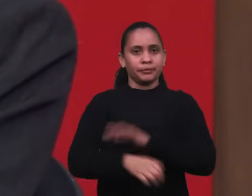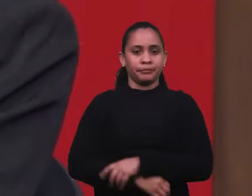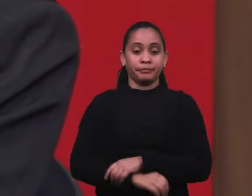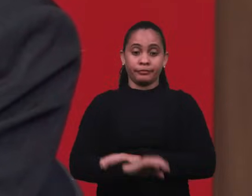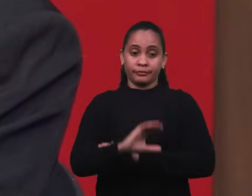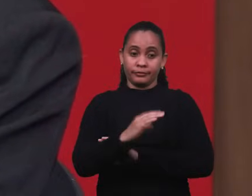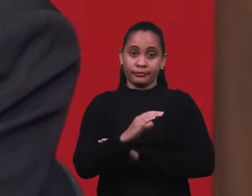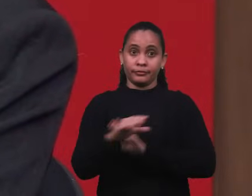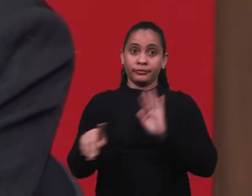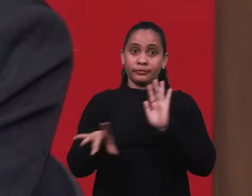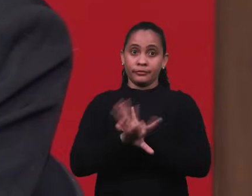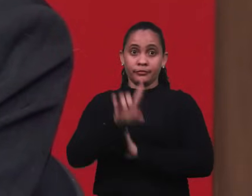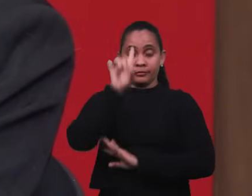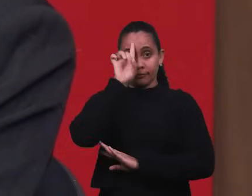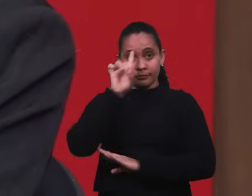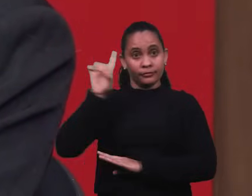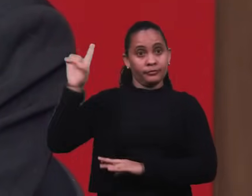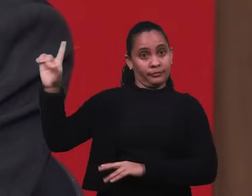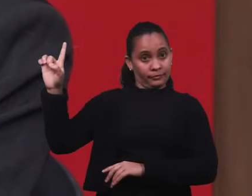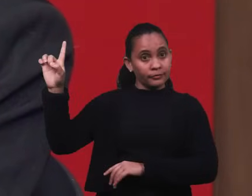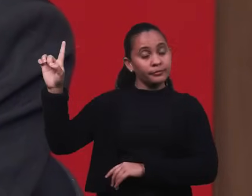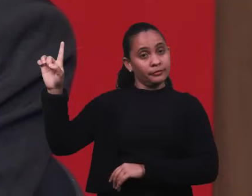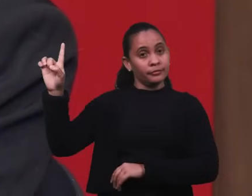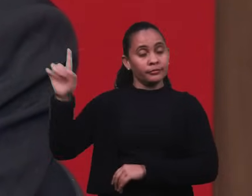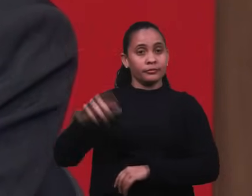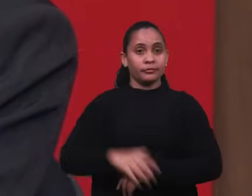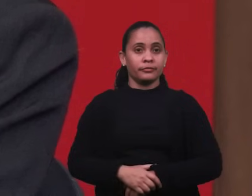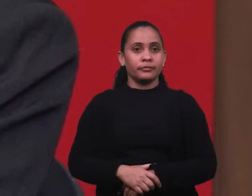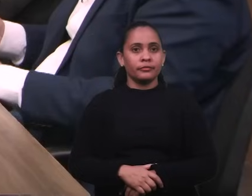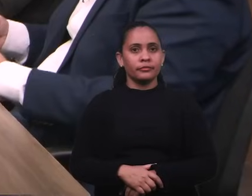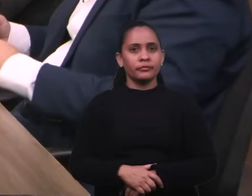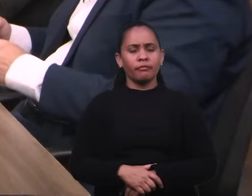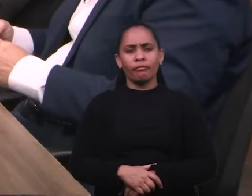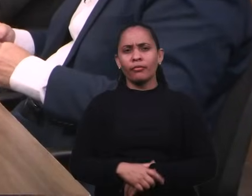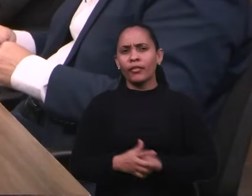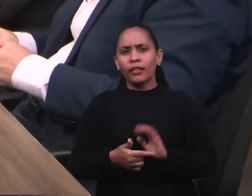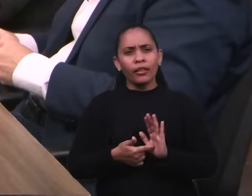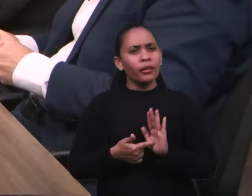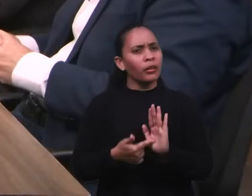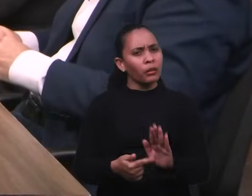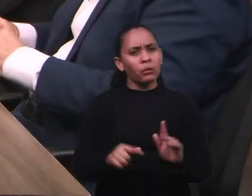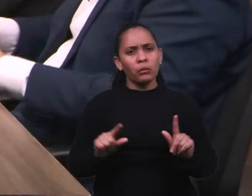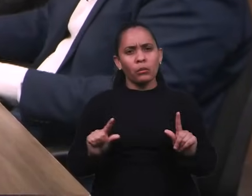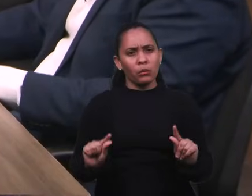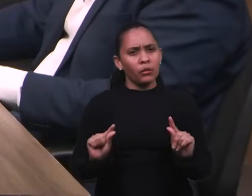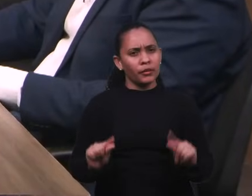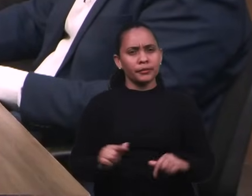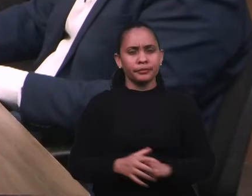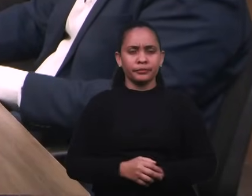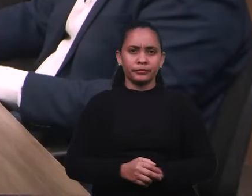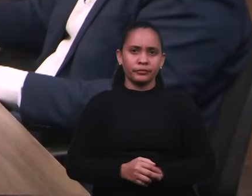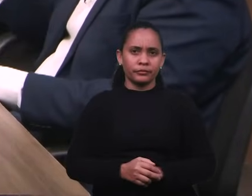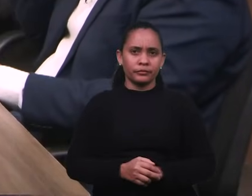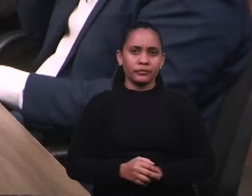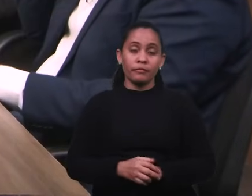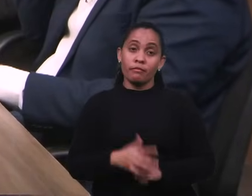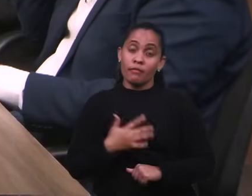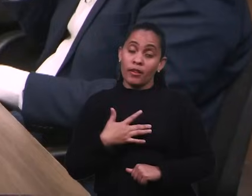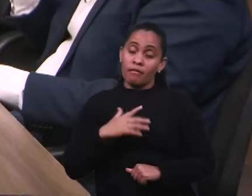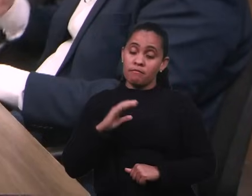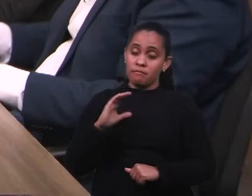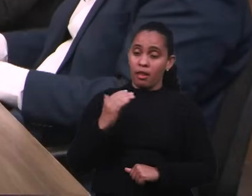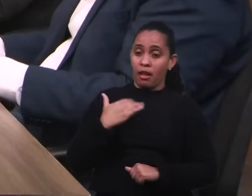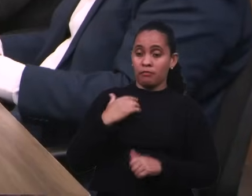vamos começar nesse momento por um pouco a respeito do que a própria ciência vai dizer, a respeito